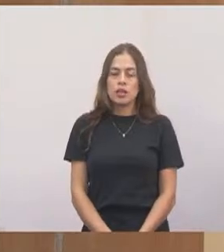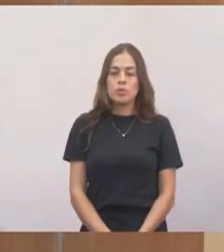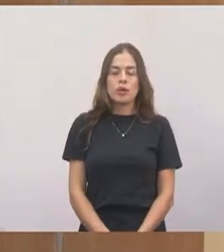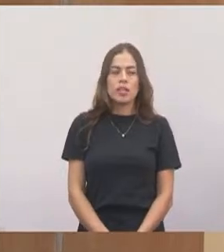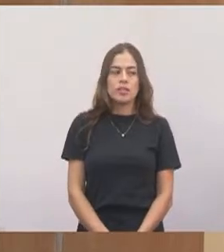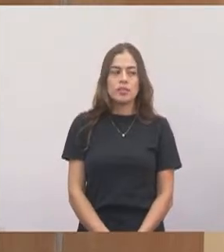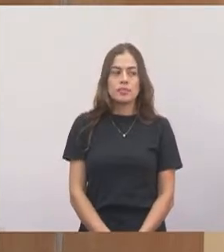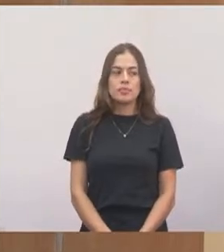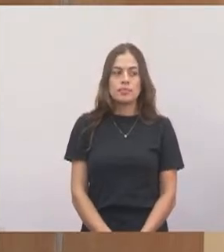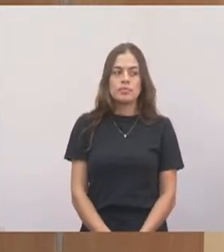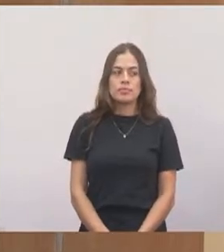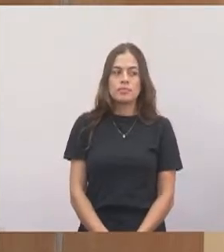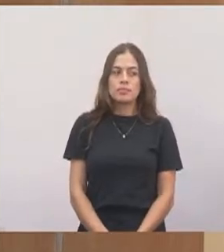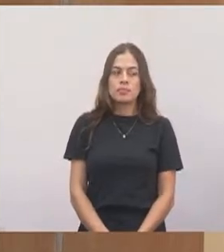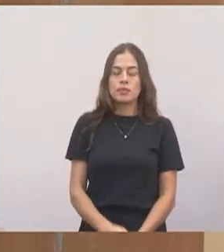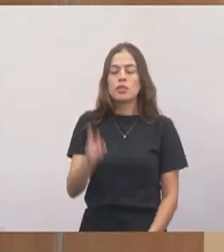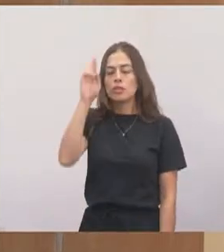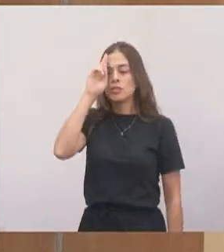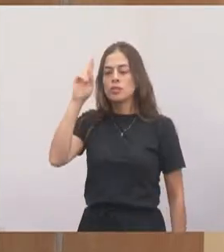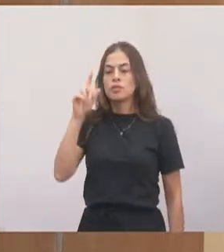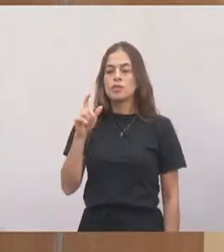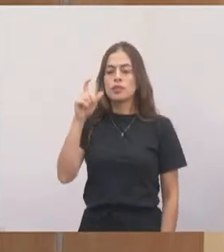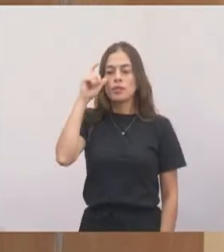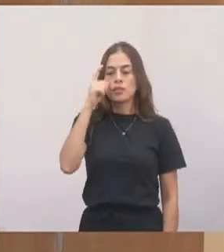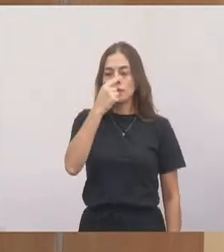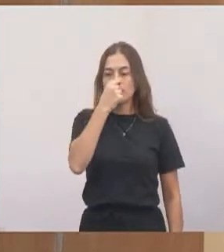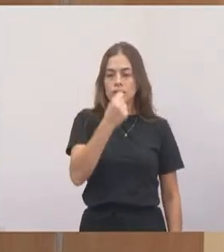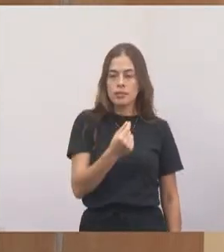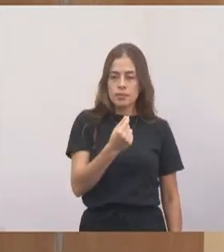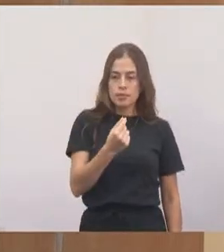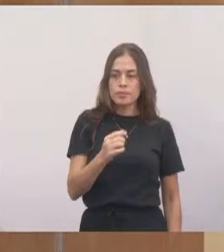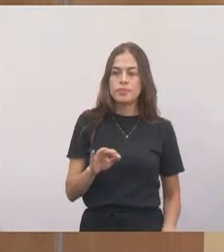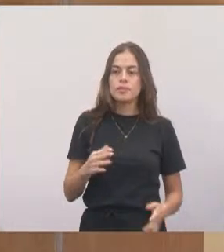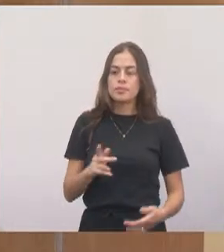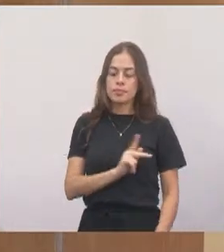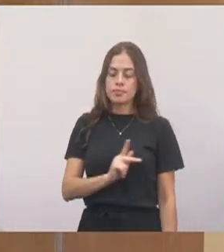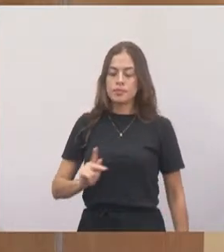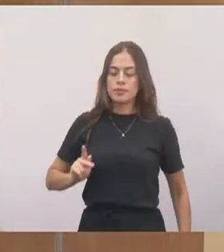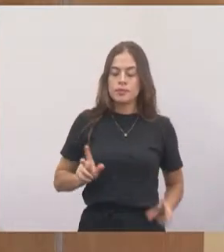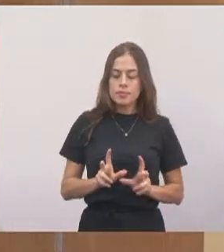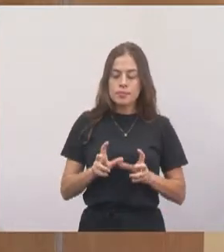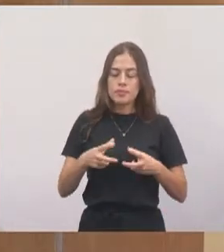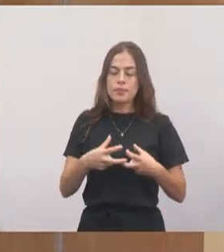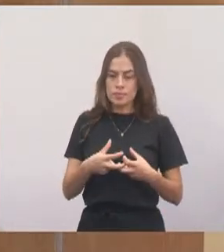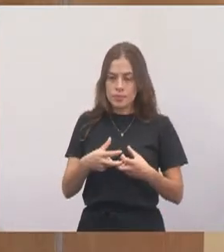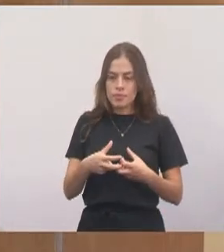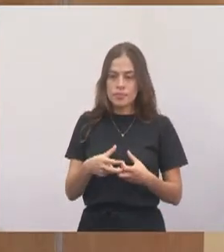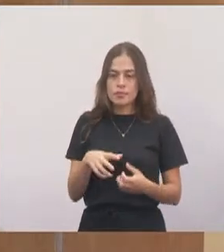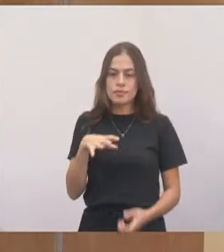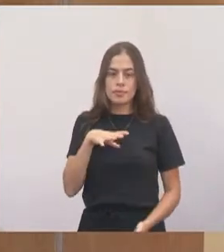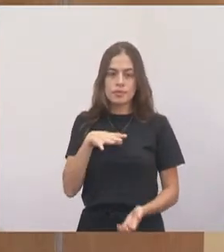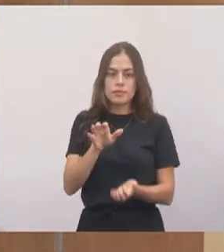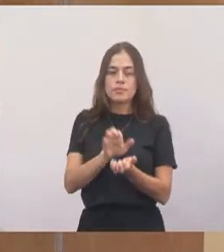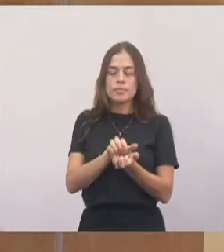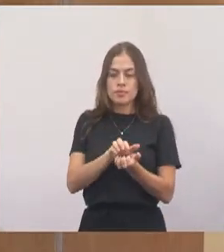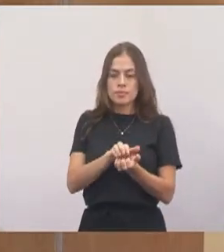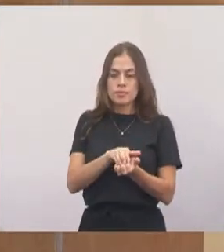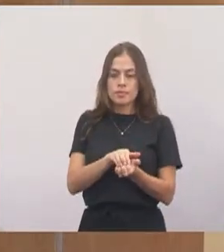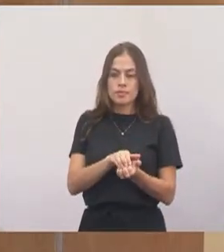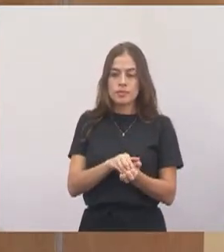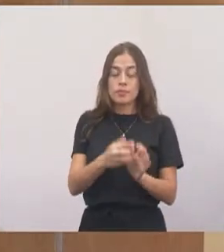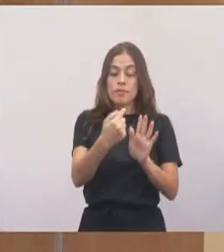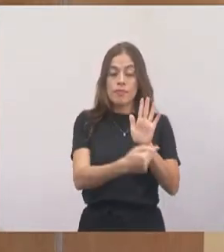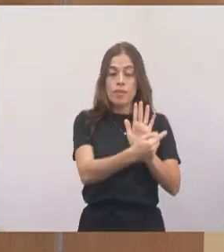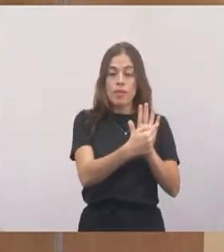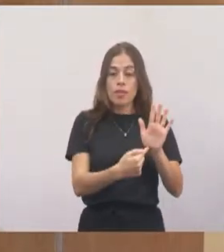Ao excelentíssimo senhor Abner Rodrigues de Moraes Rosa, presidente da Câmara Municipal de Jacareí. Assunto: veto ao